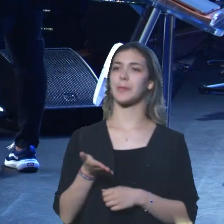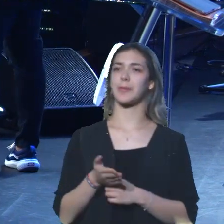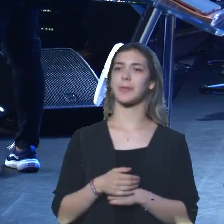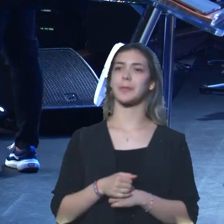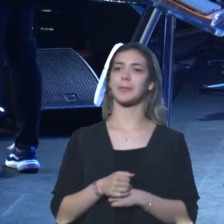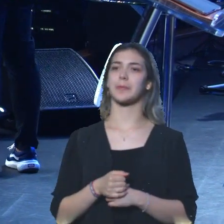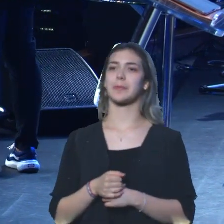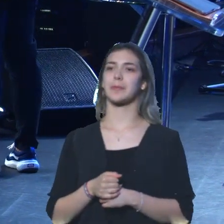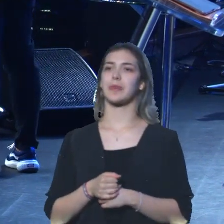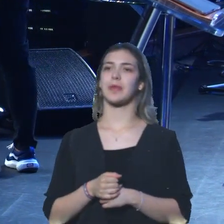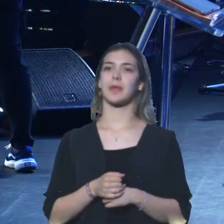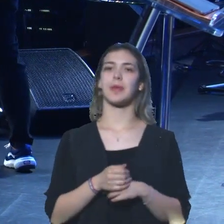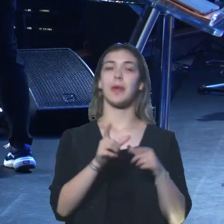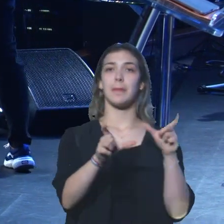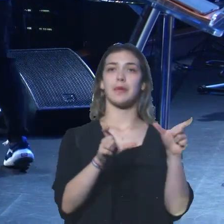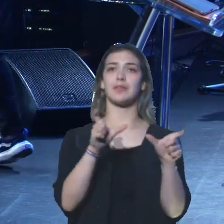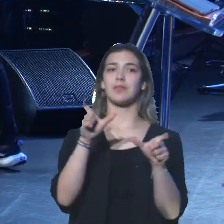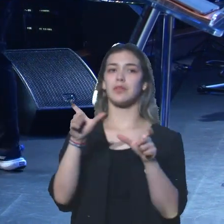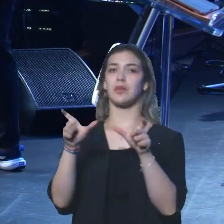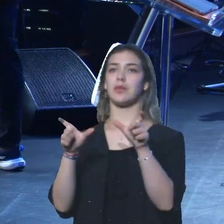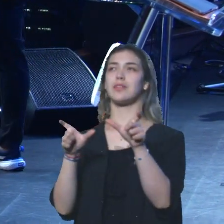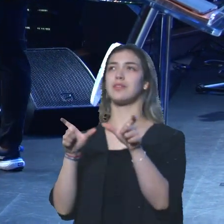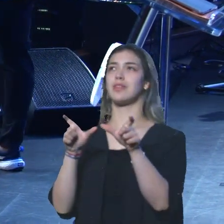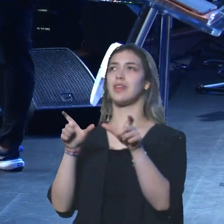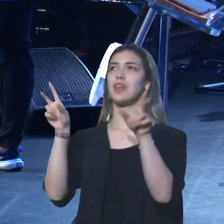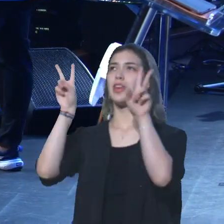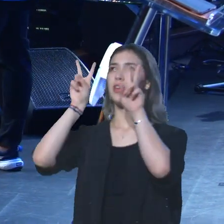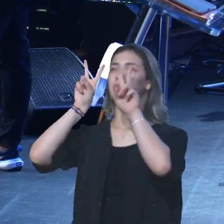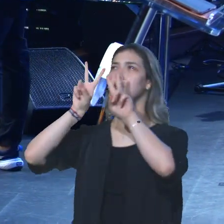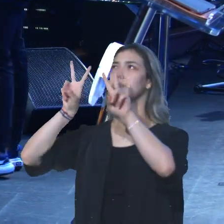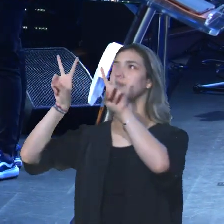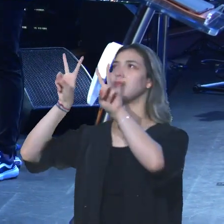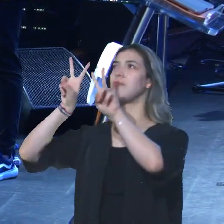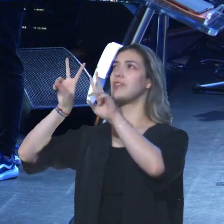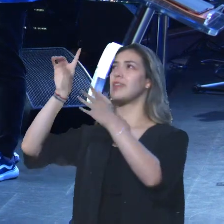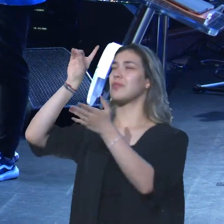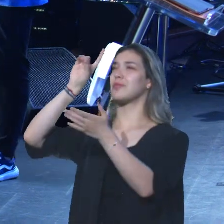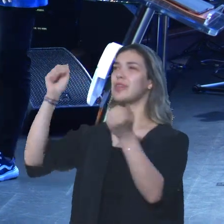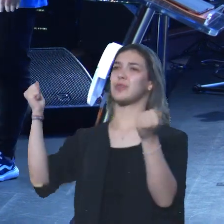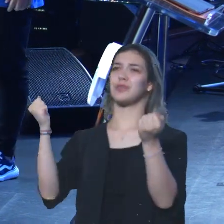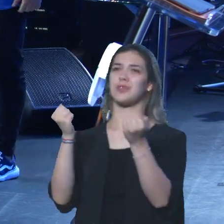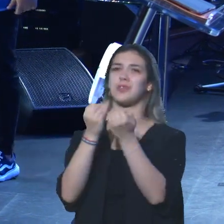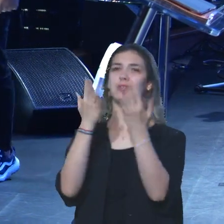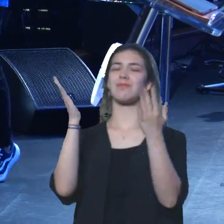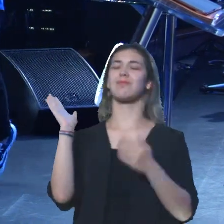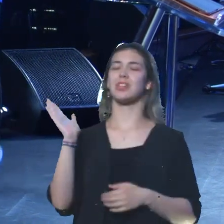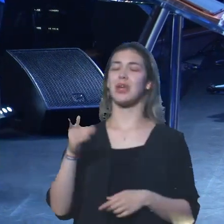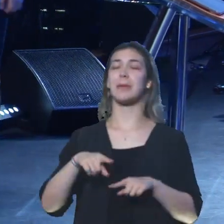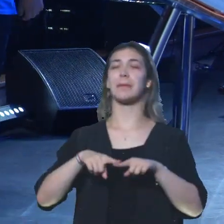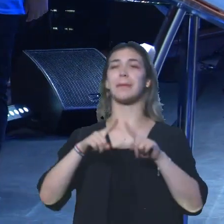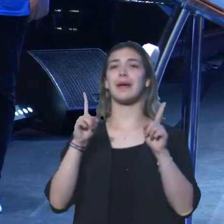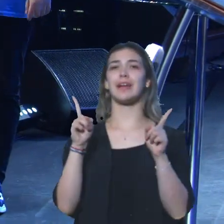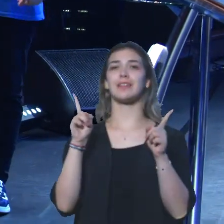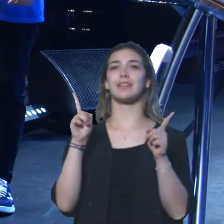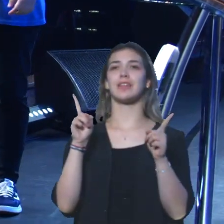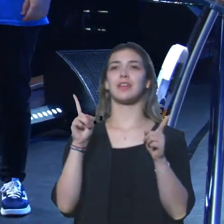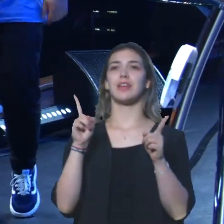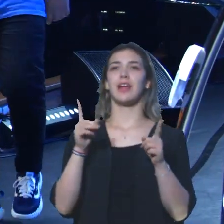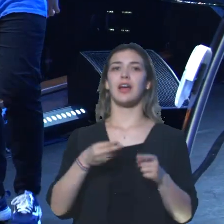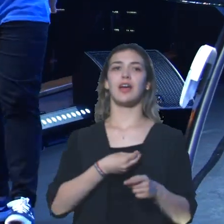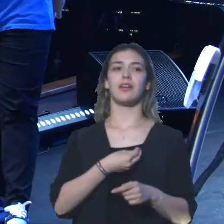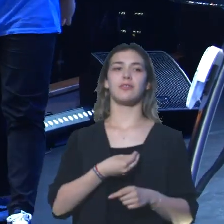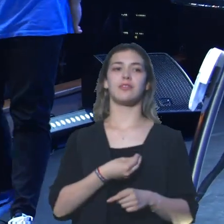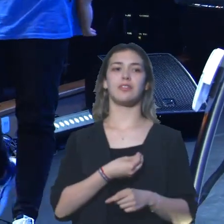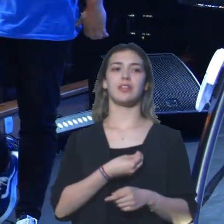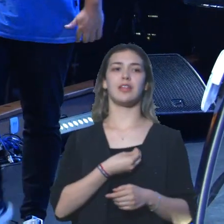Pessoas que já viram o agir do Senhor e ainda assim estão estagnadas, Deus.